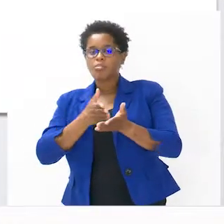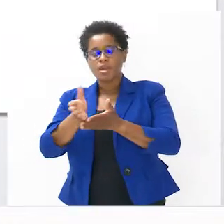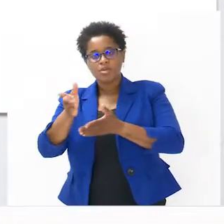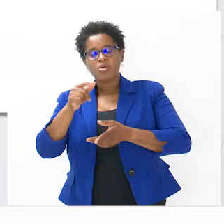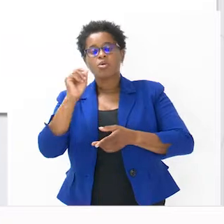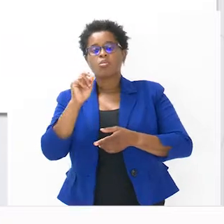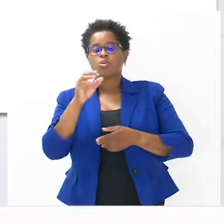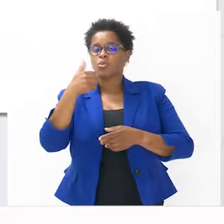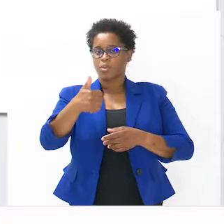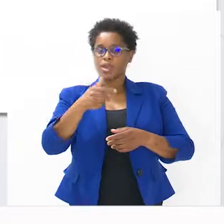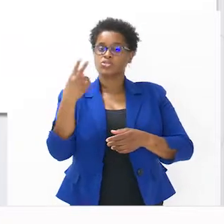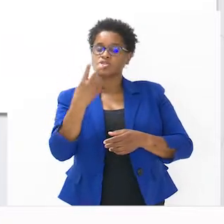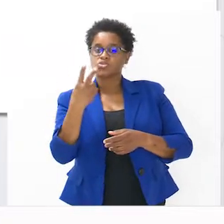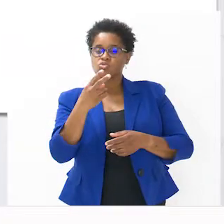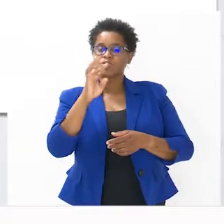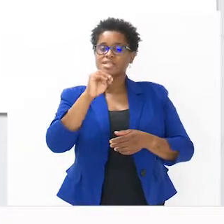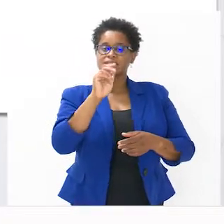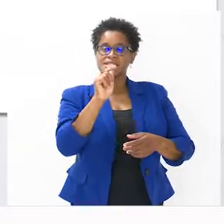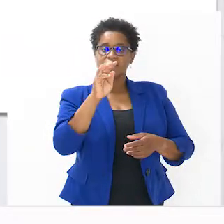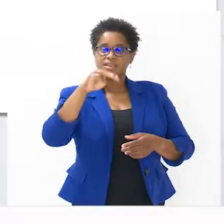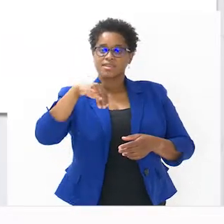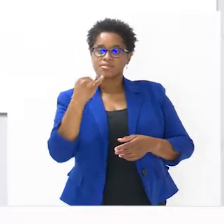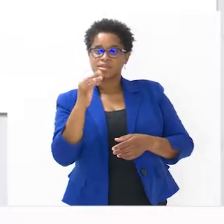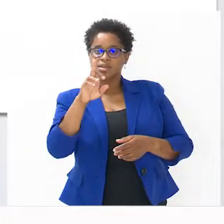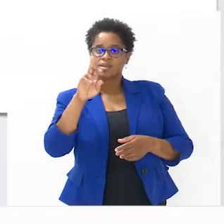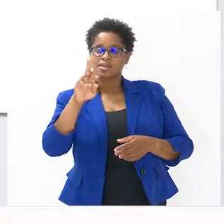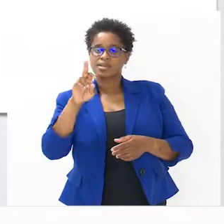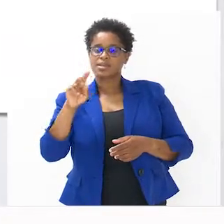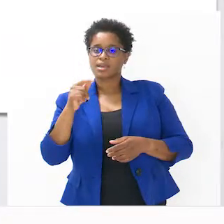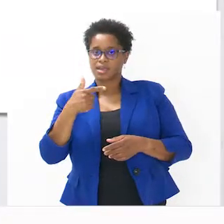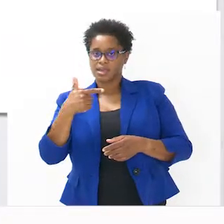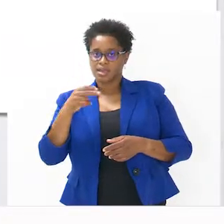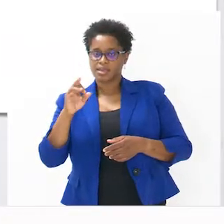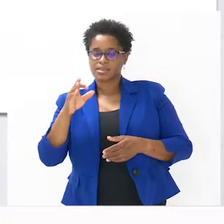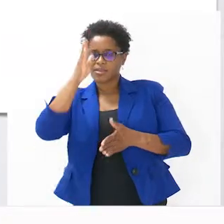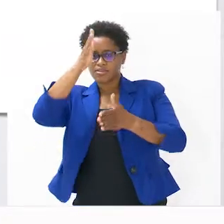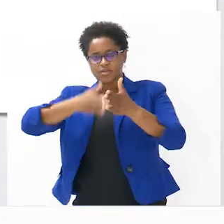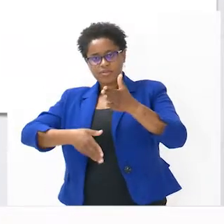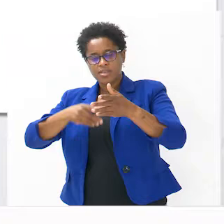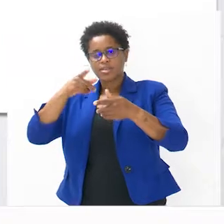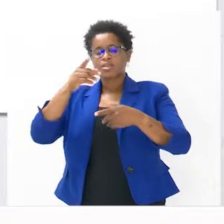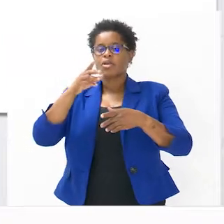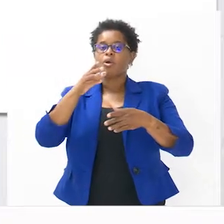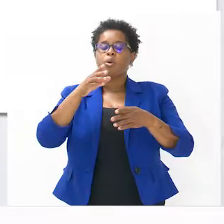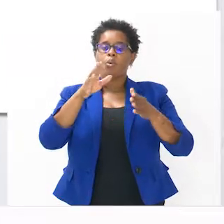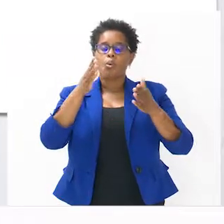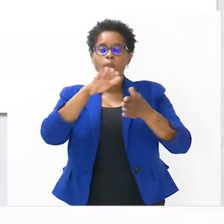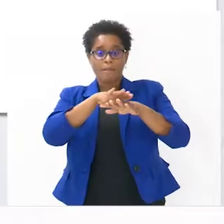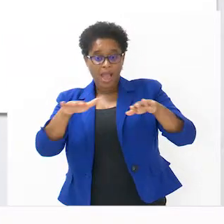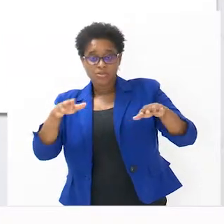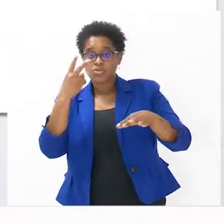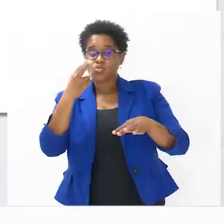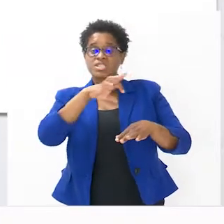B. Essas duas semirretas dividem o plano em duas